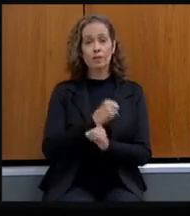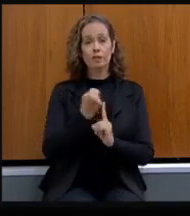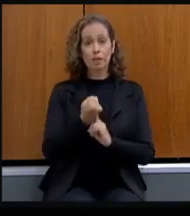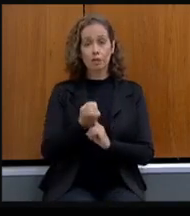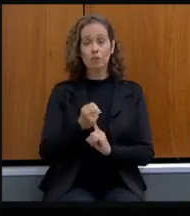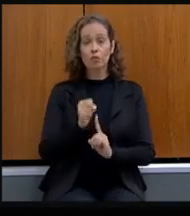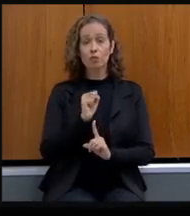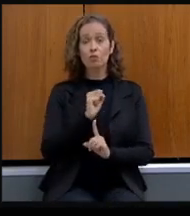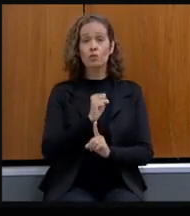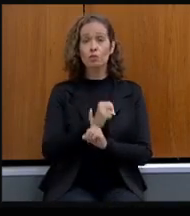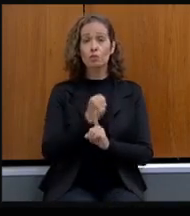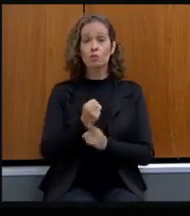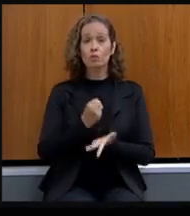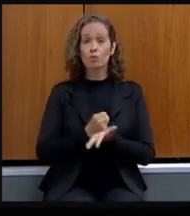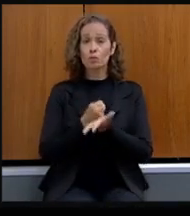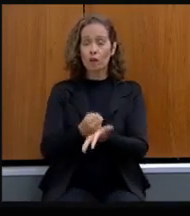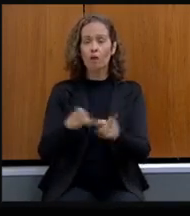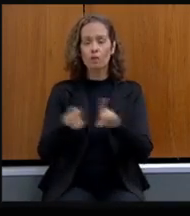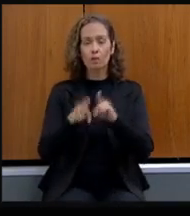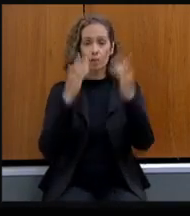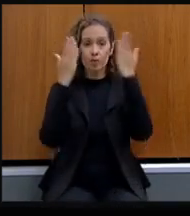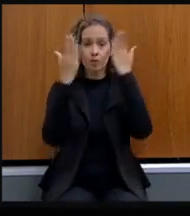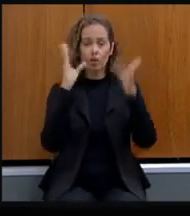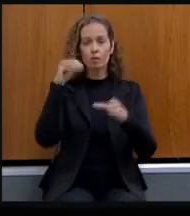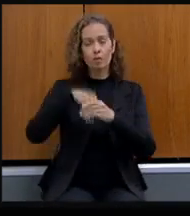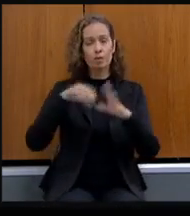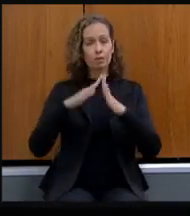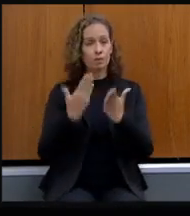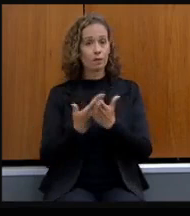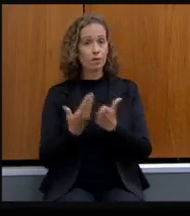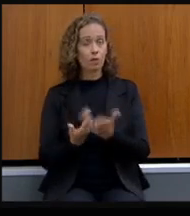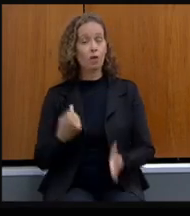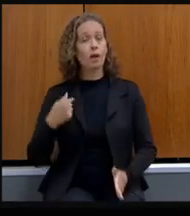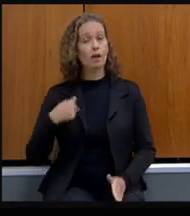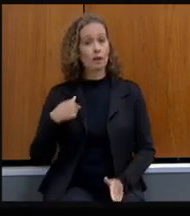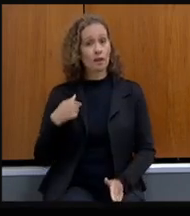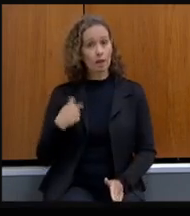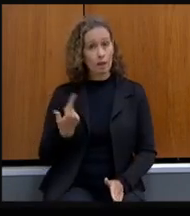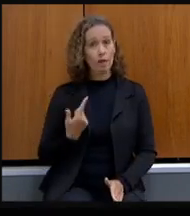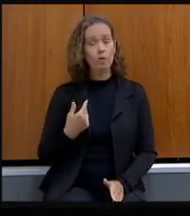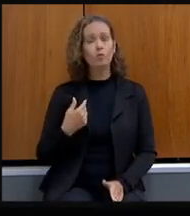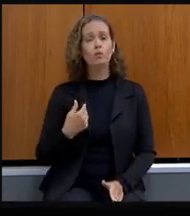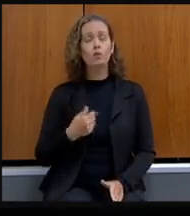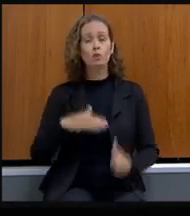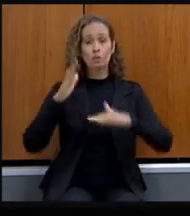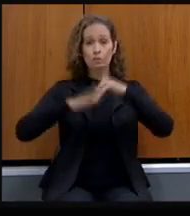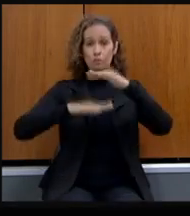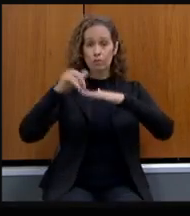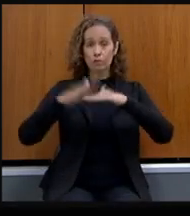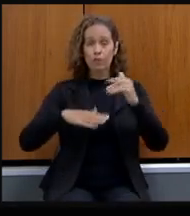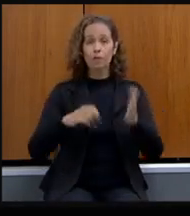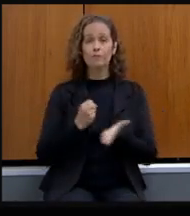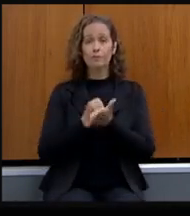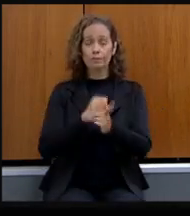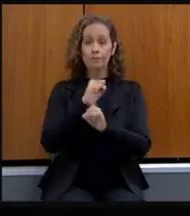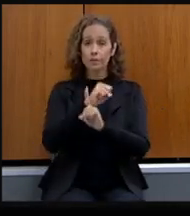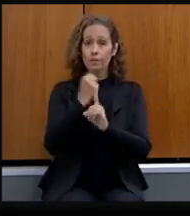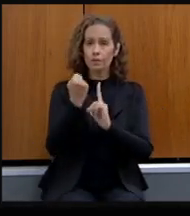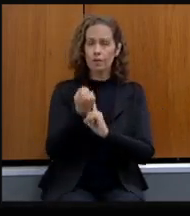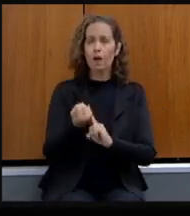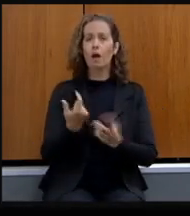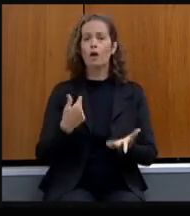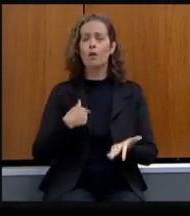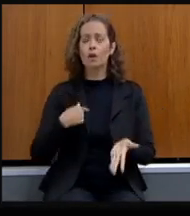psicólogos nas escolas o Centro Social são autor da lei estadual que existem mas inclusive será